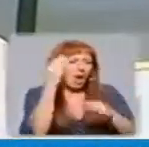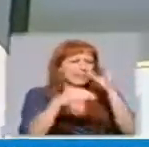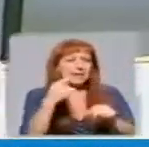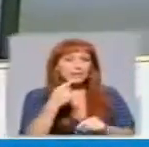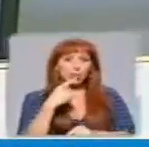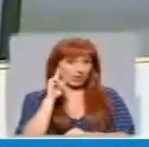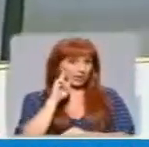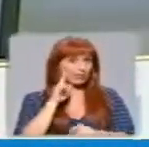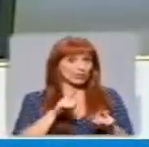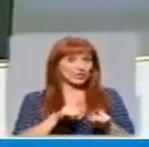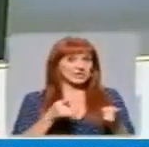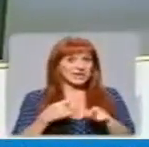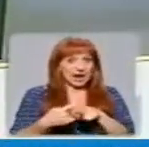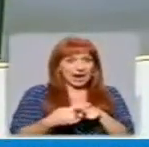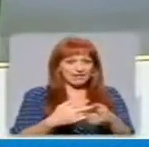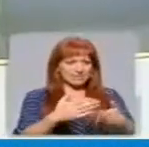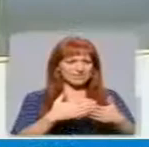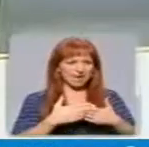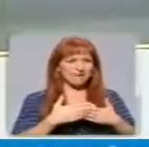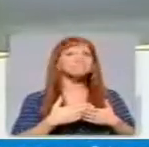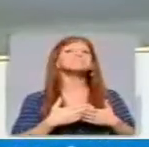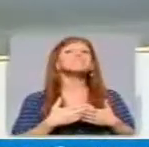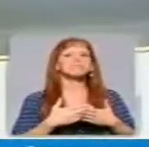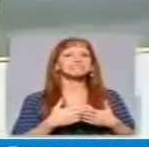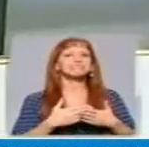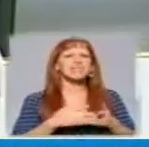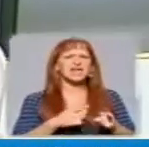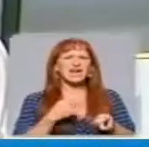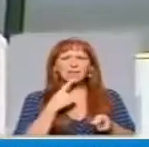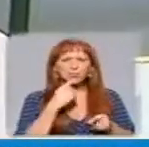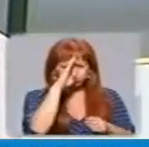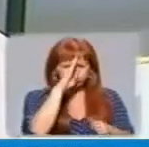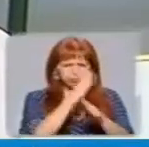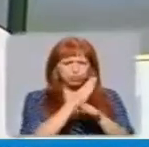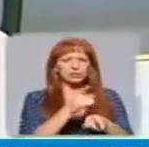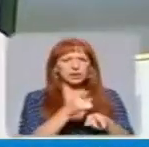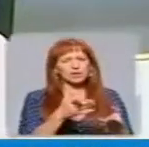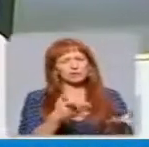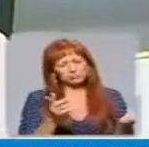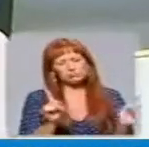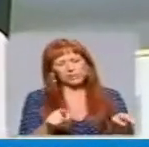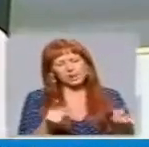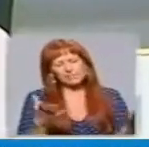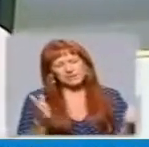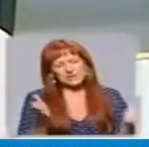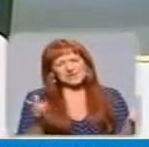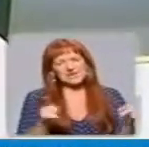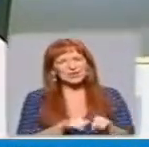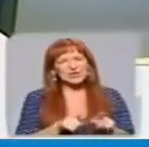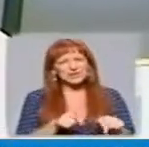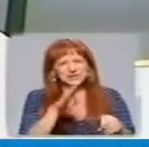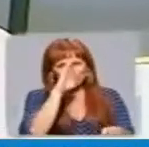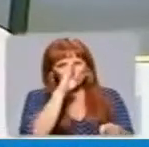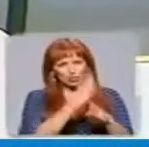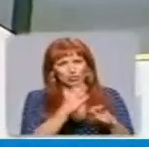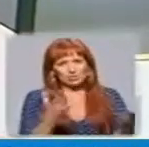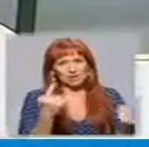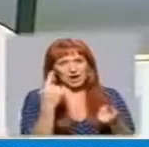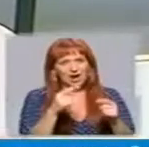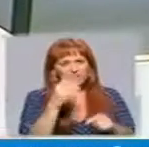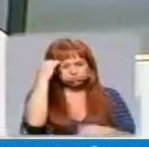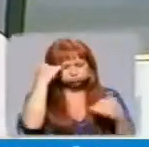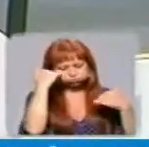é muito importante e motivador acho que é preciso muita dedicação também também também preciso eu também preciso dedicação também